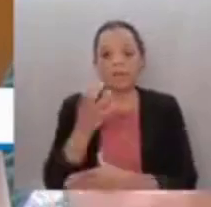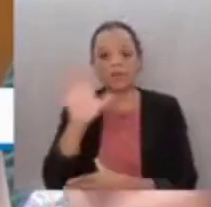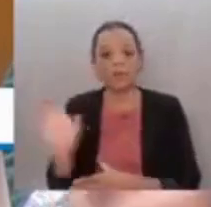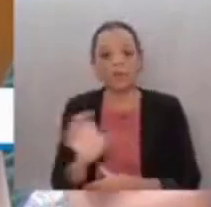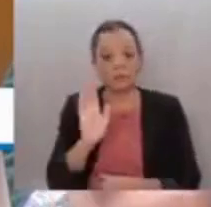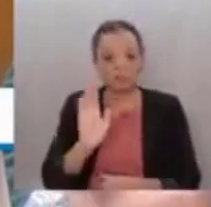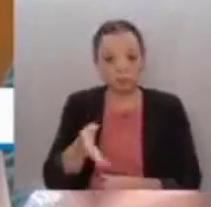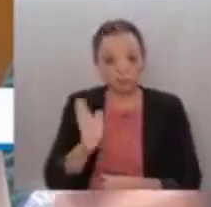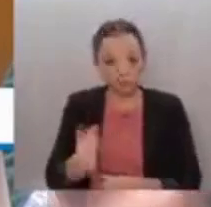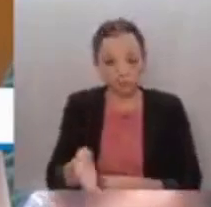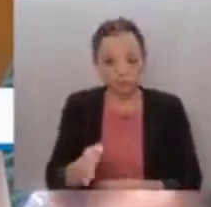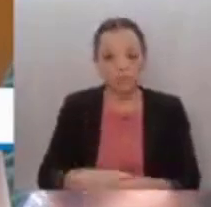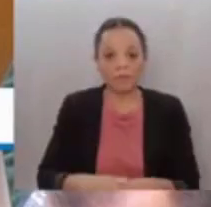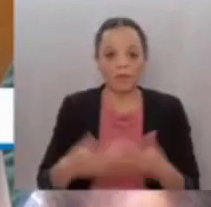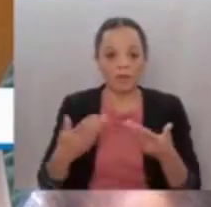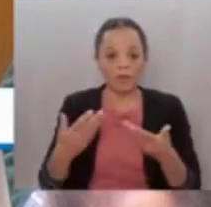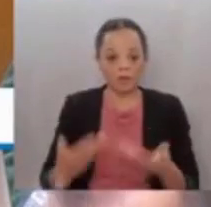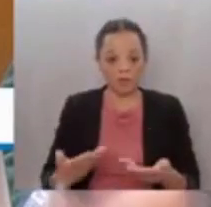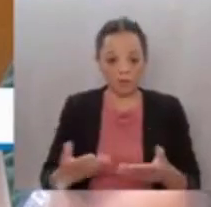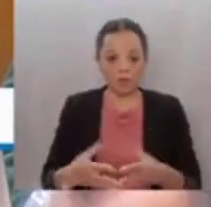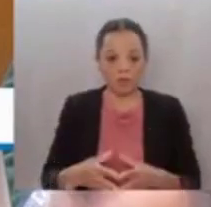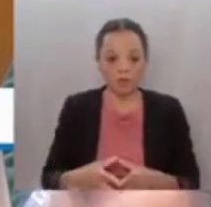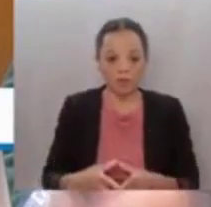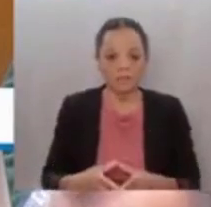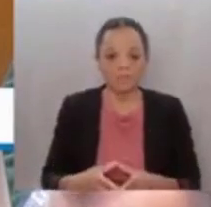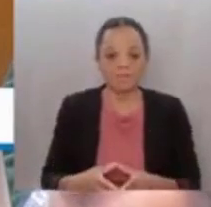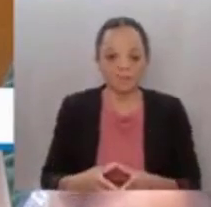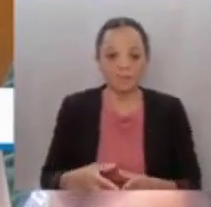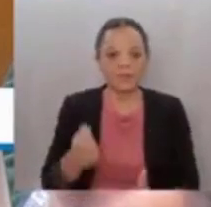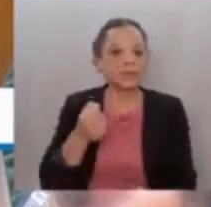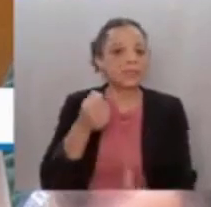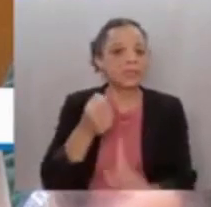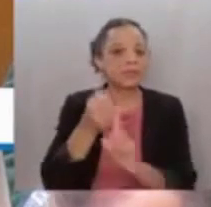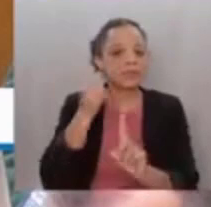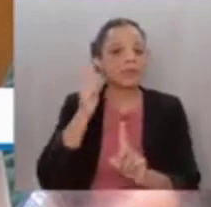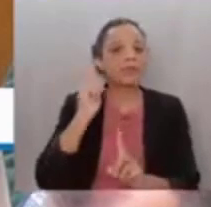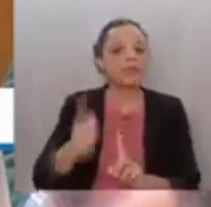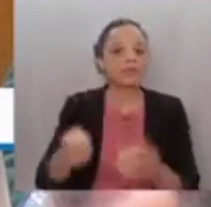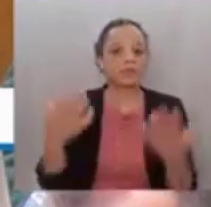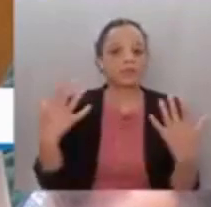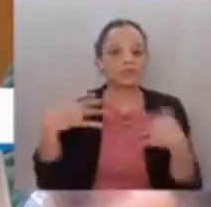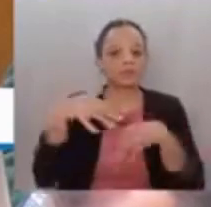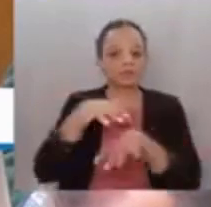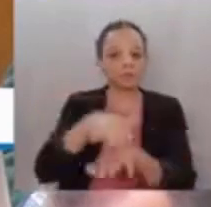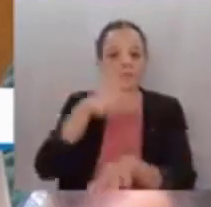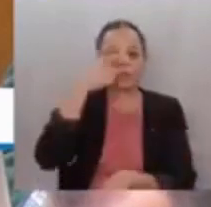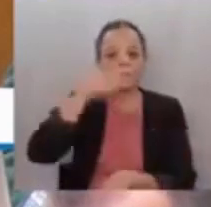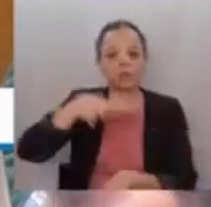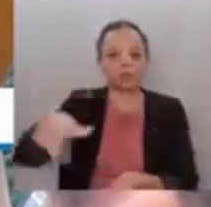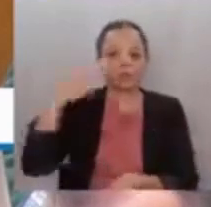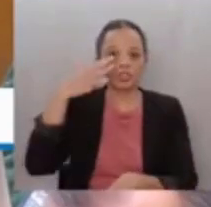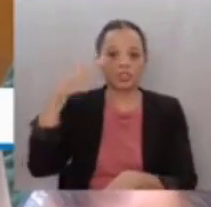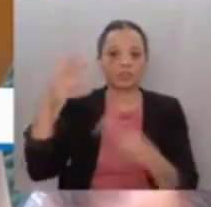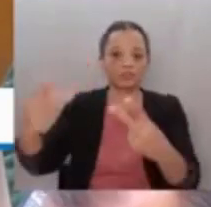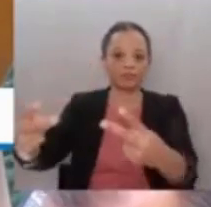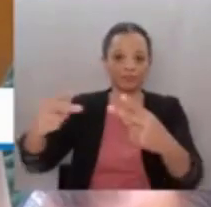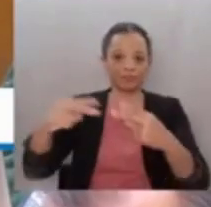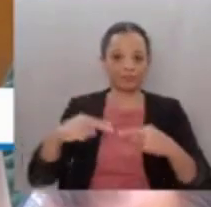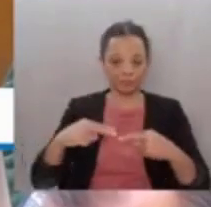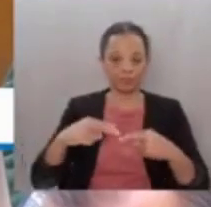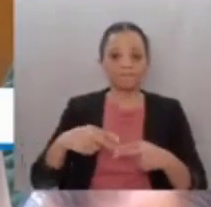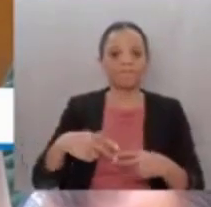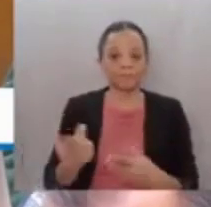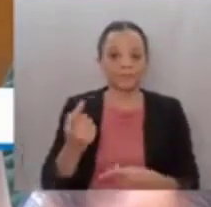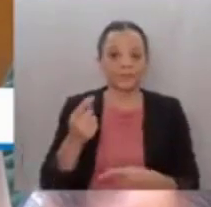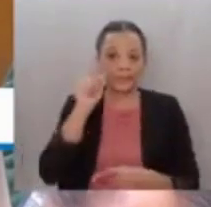desafio da integração de migrantes, em especial daqueles que se viram obrigados a fugir do seu país face à